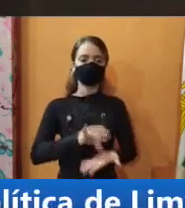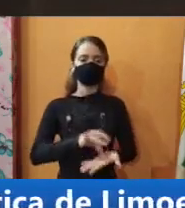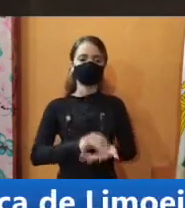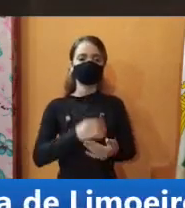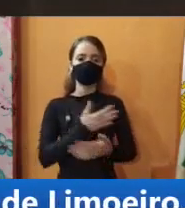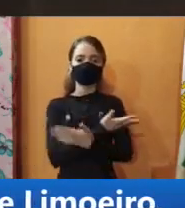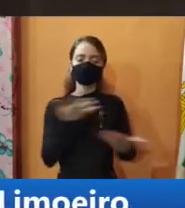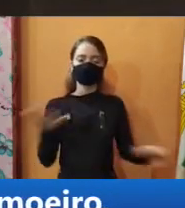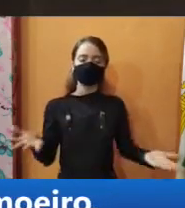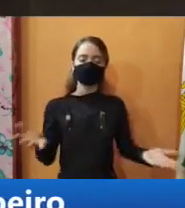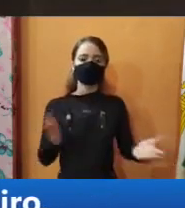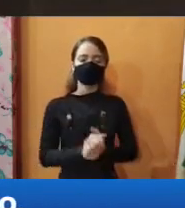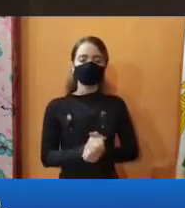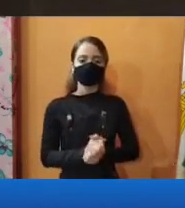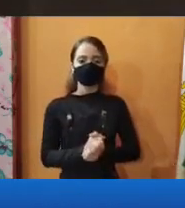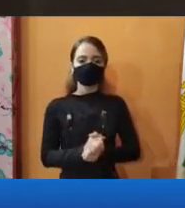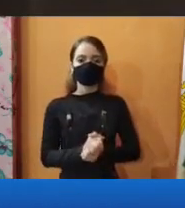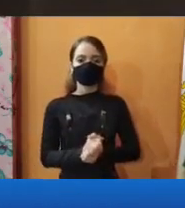gente,